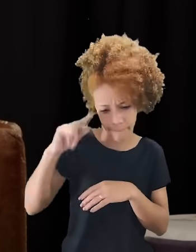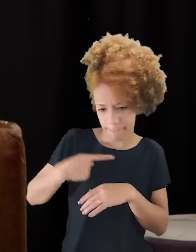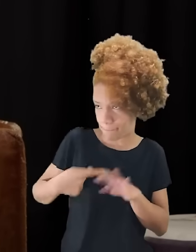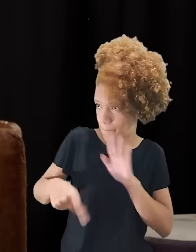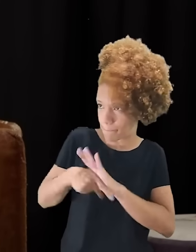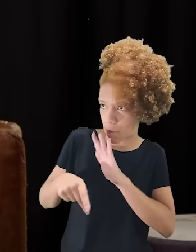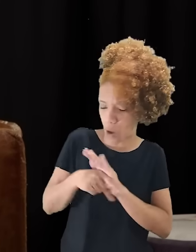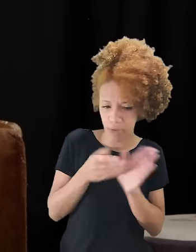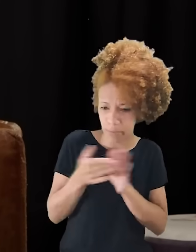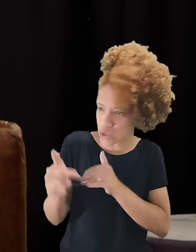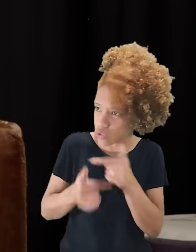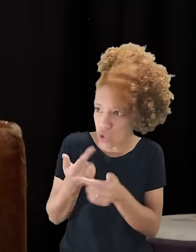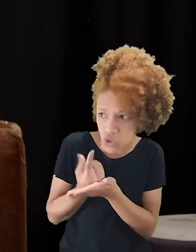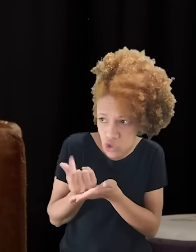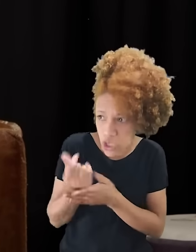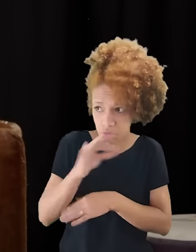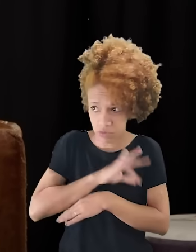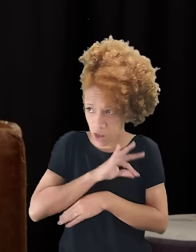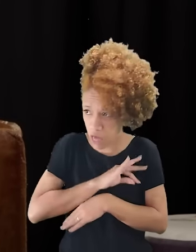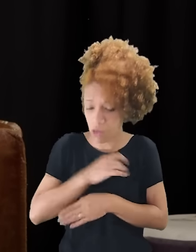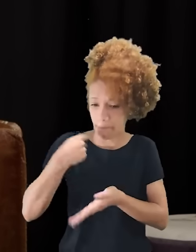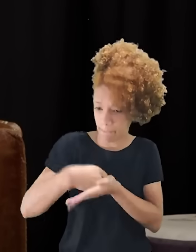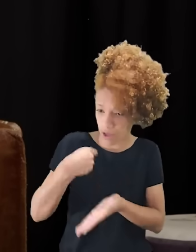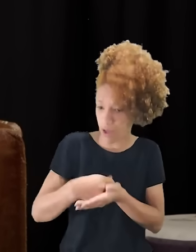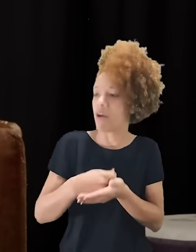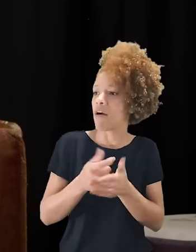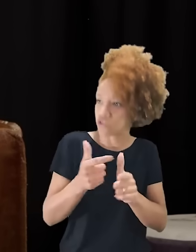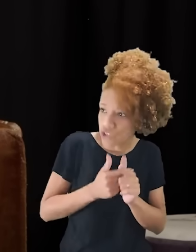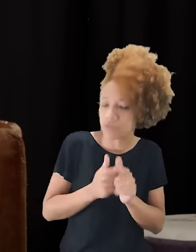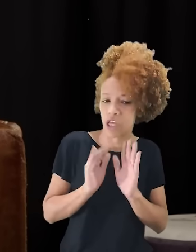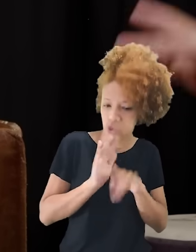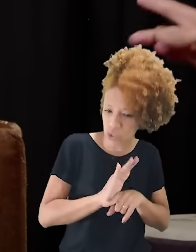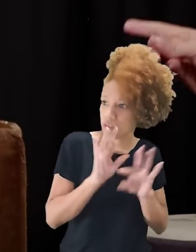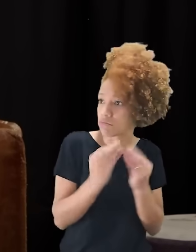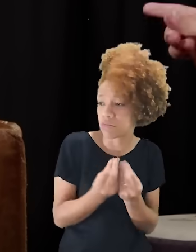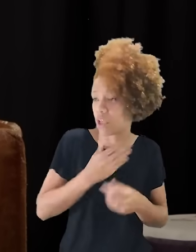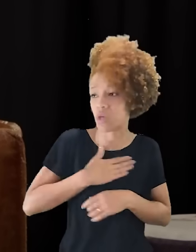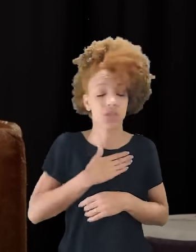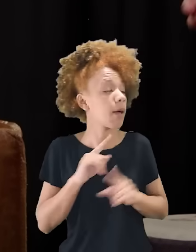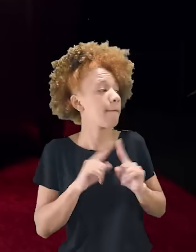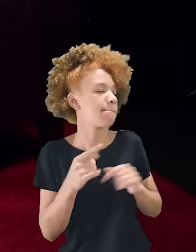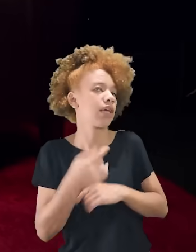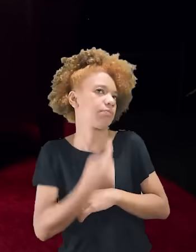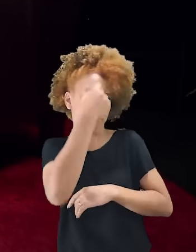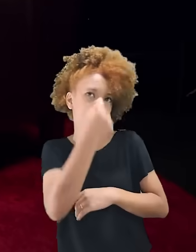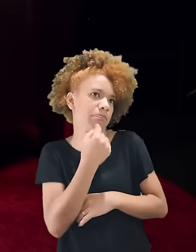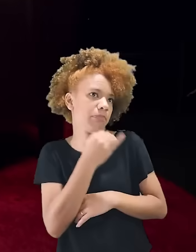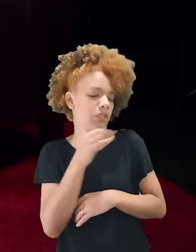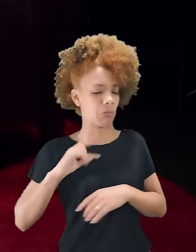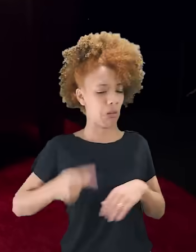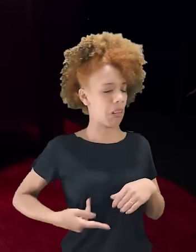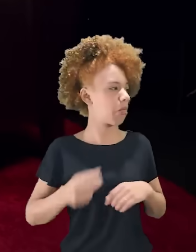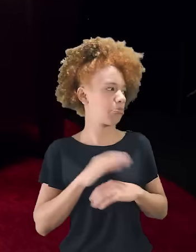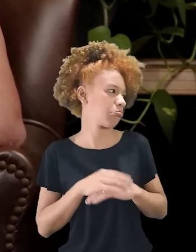no momento no trabalho dela para ganhar o dinheiro dela para se bancar ajudar a família e era isso que importava mas o estereótipo por exemplo a gente tá vivendo uma